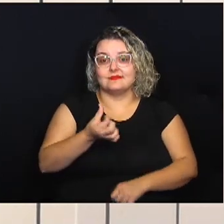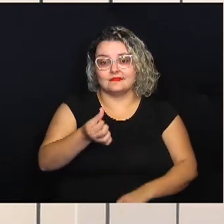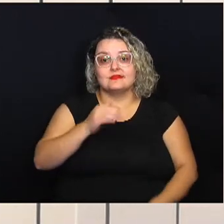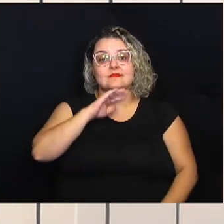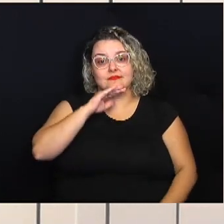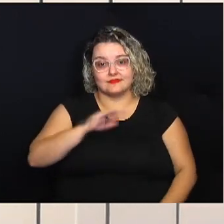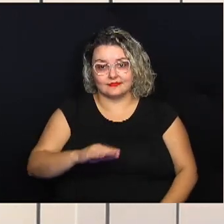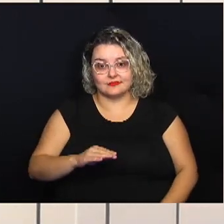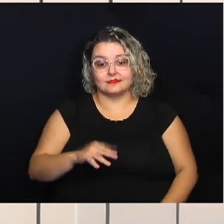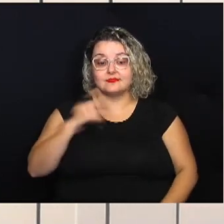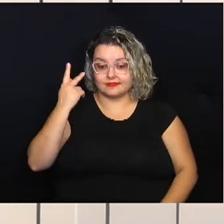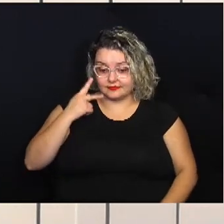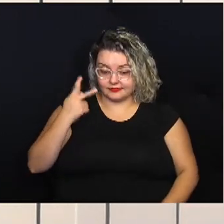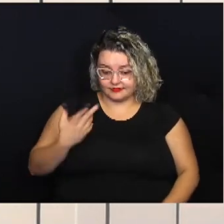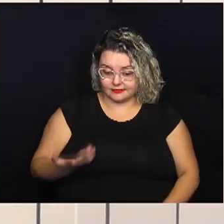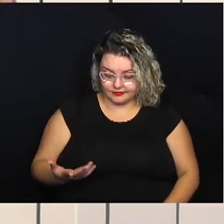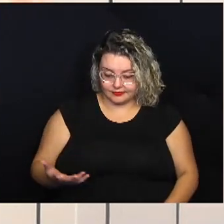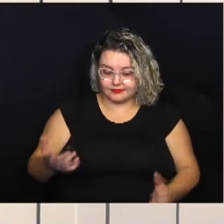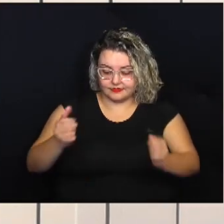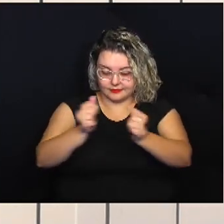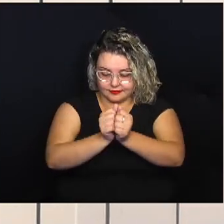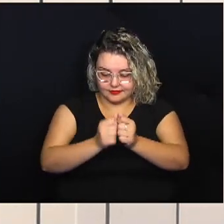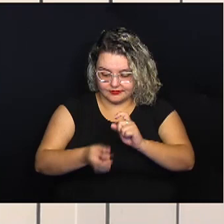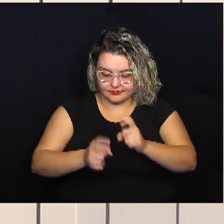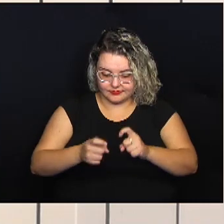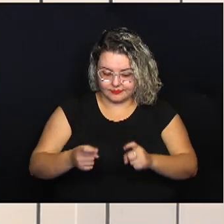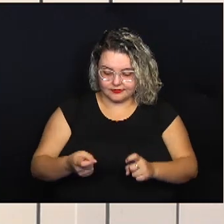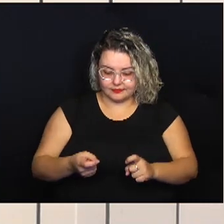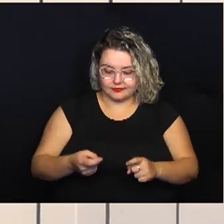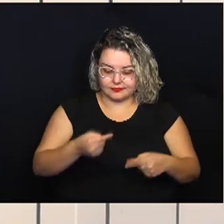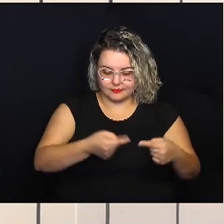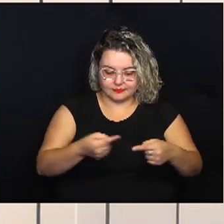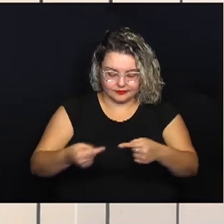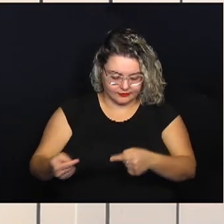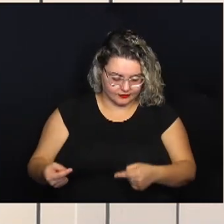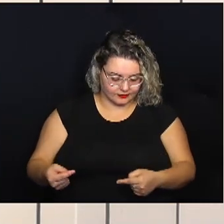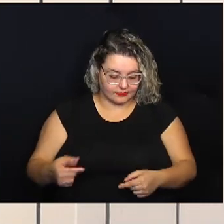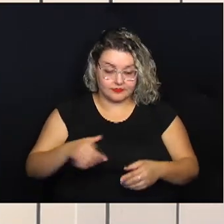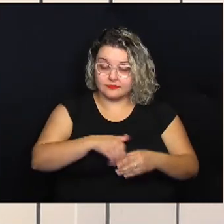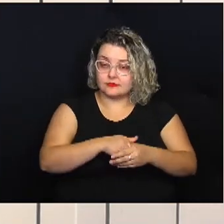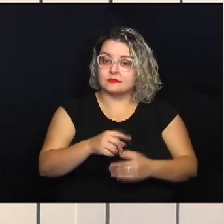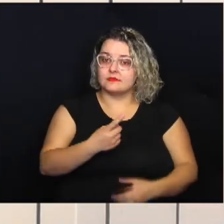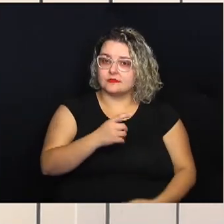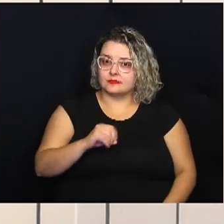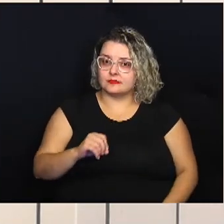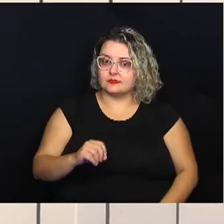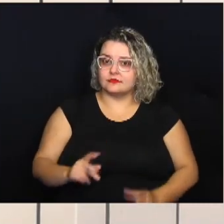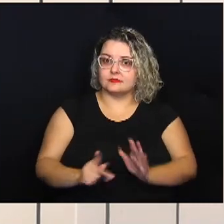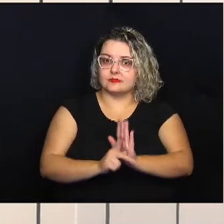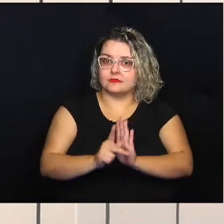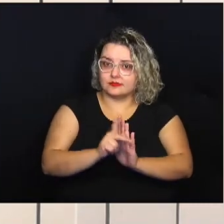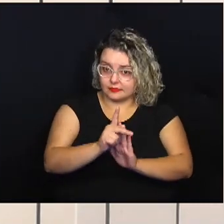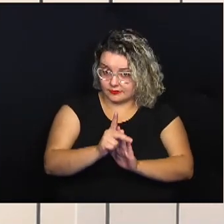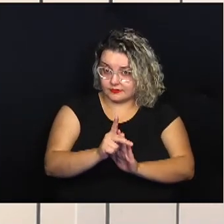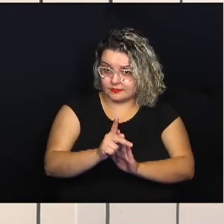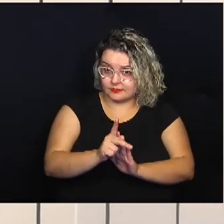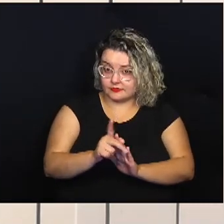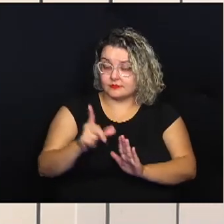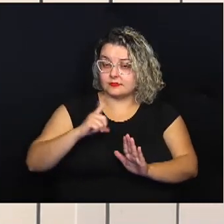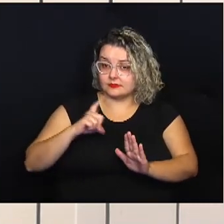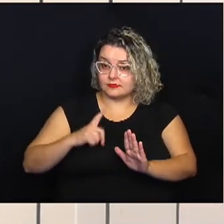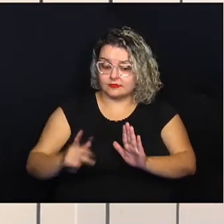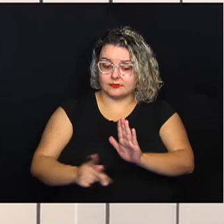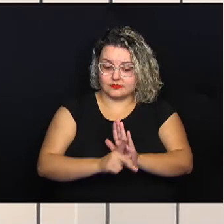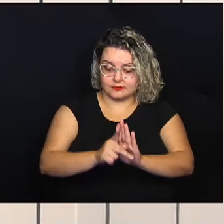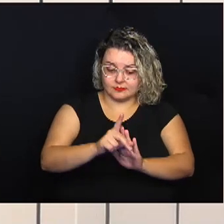tarde, os vereadores vão se reunir para discutir e votar 10 projetos. Entre eles está um projeto de lei